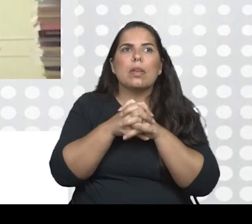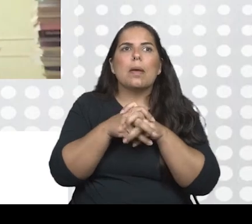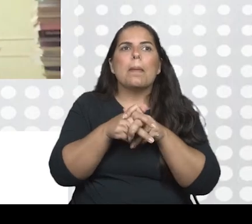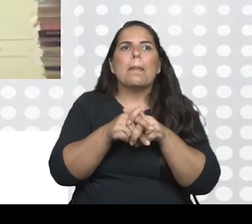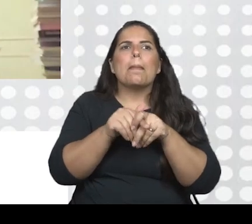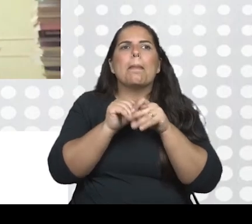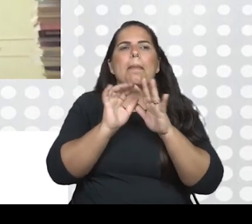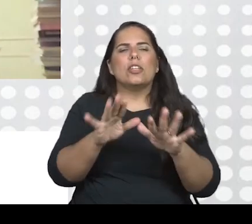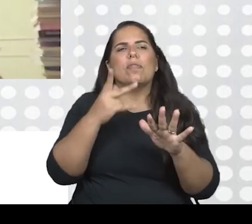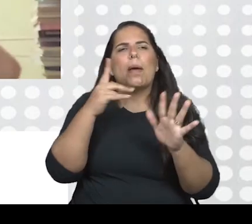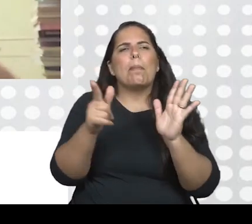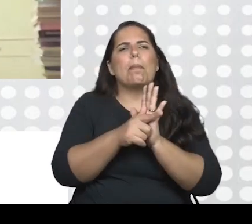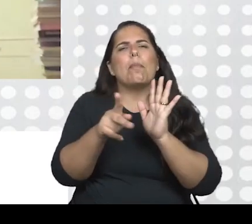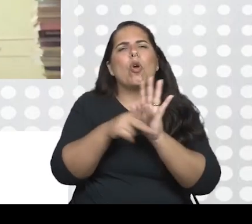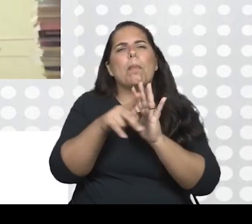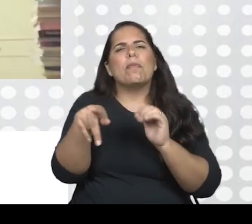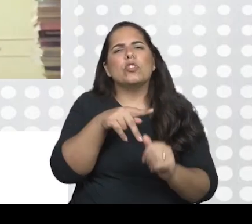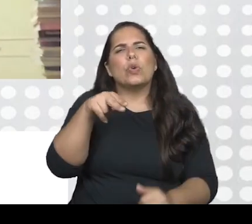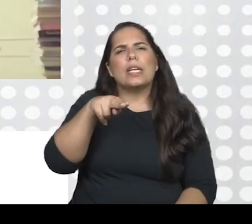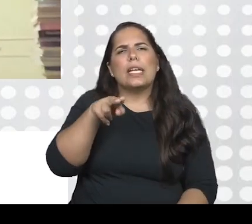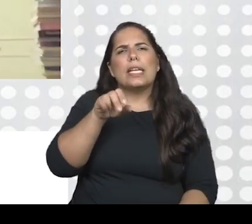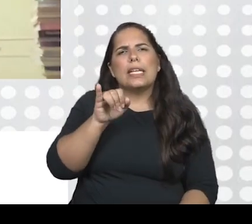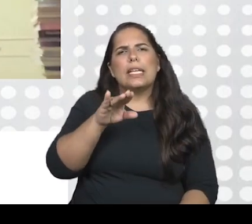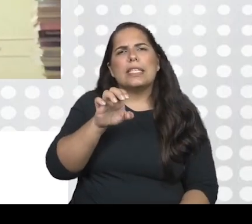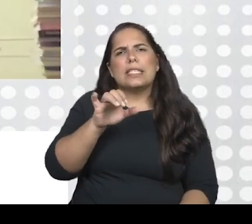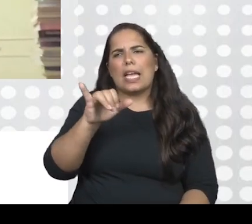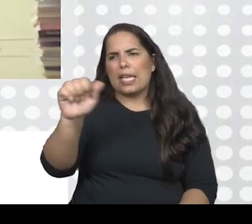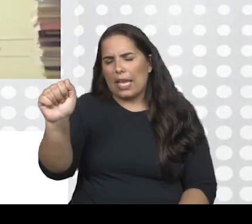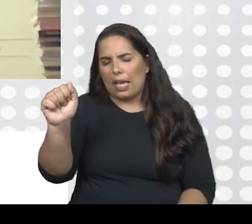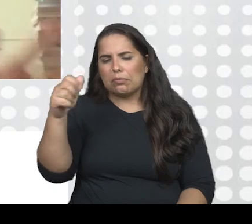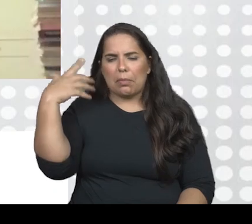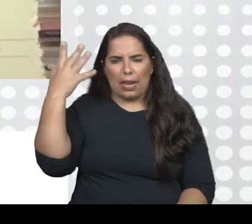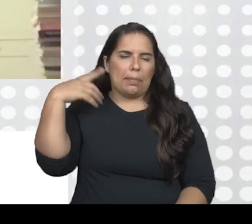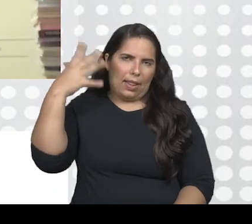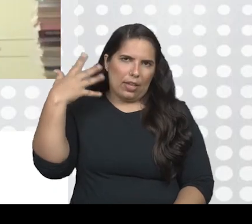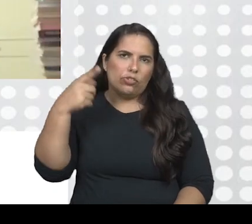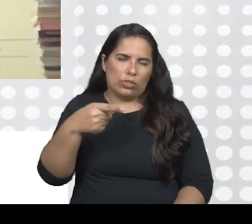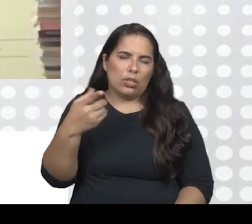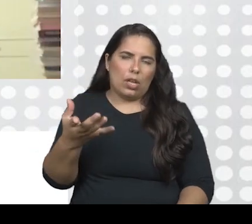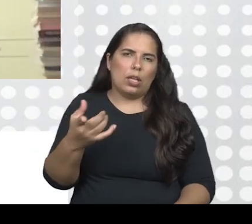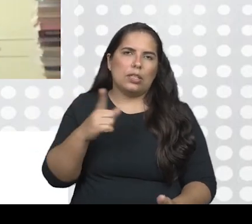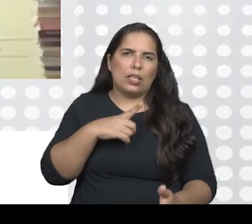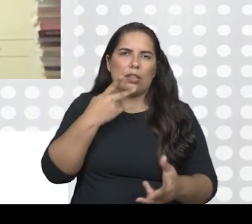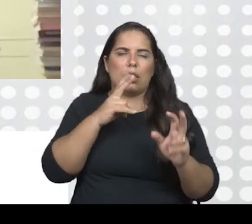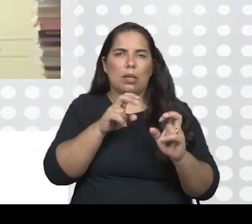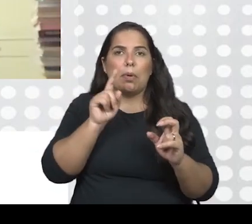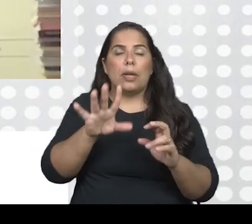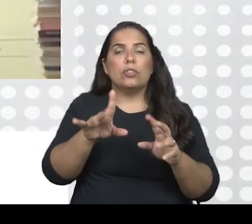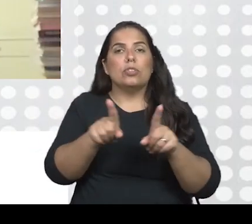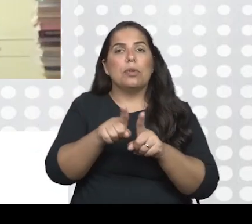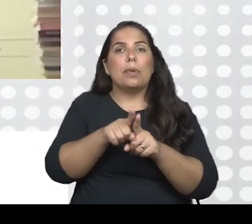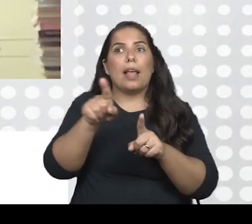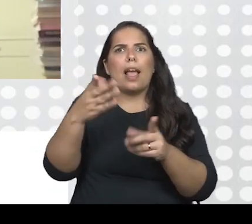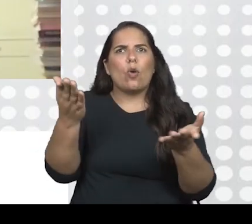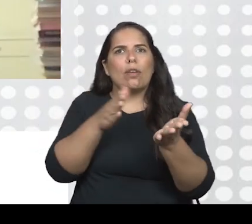indico a própria professora Eniceia, não só palestras dela envolvendo o tema, mas ela acaba